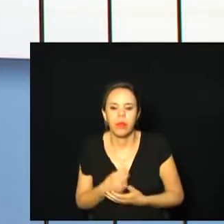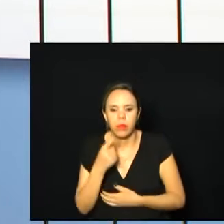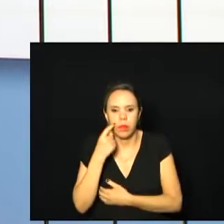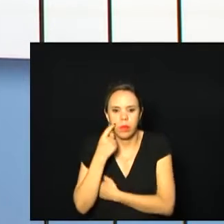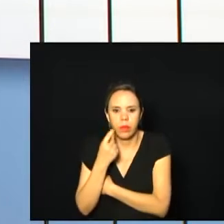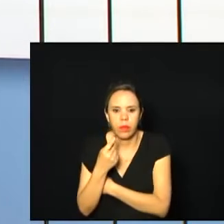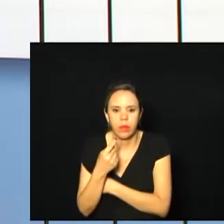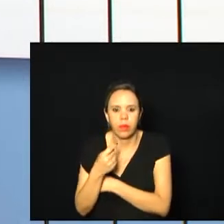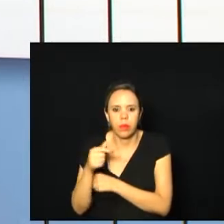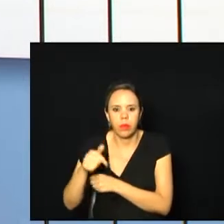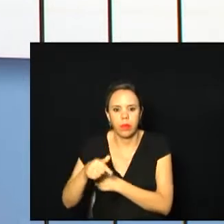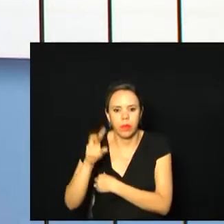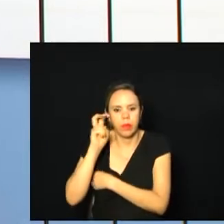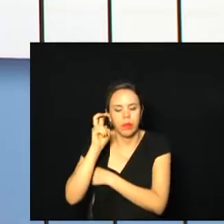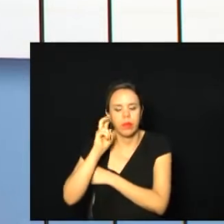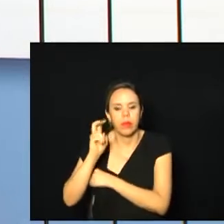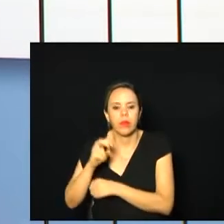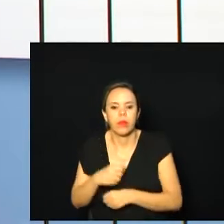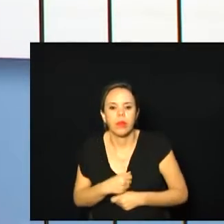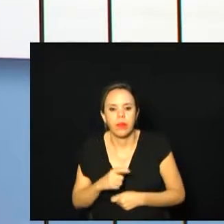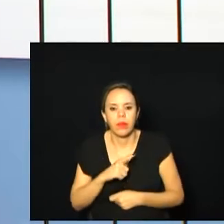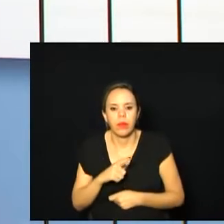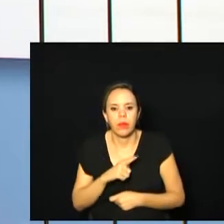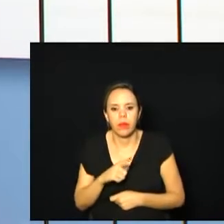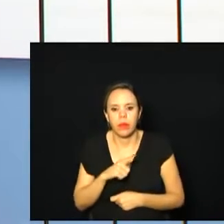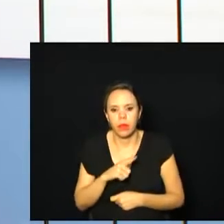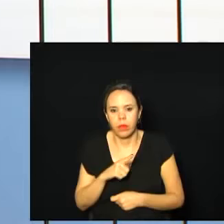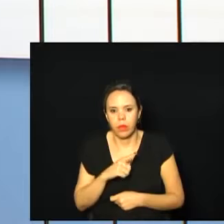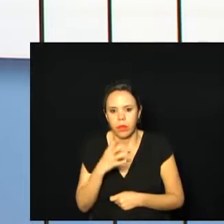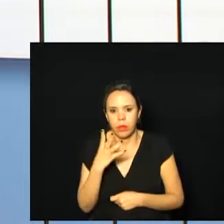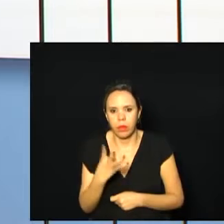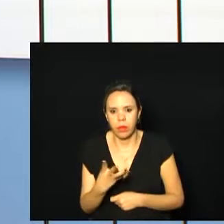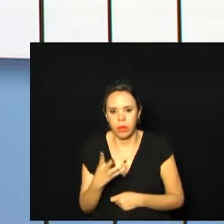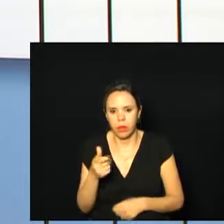só, nesta quinta-feira nós tínhamos aí